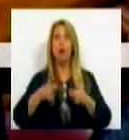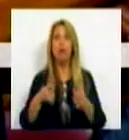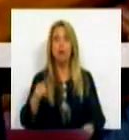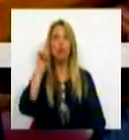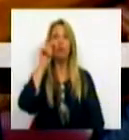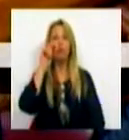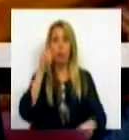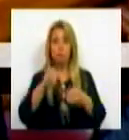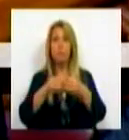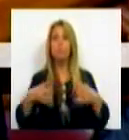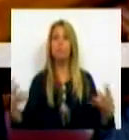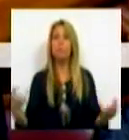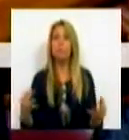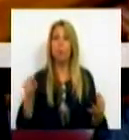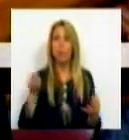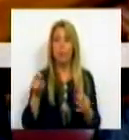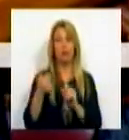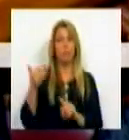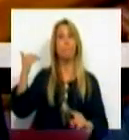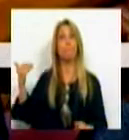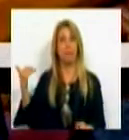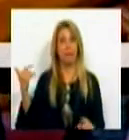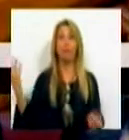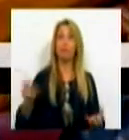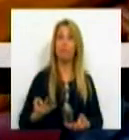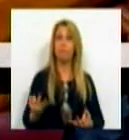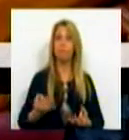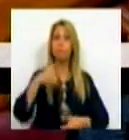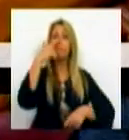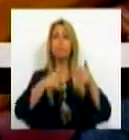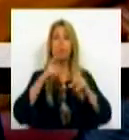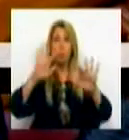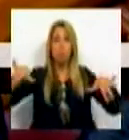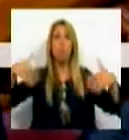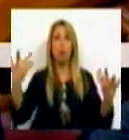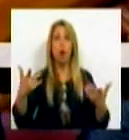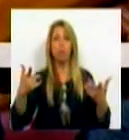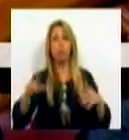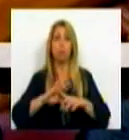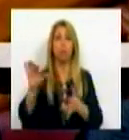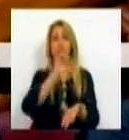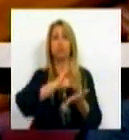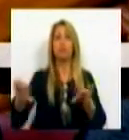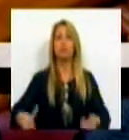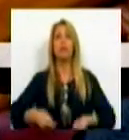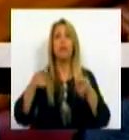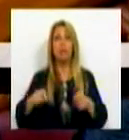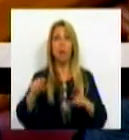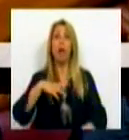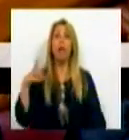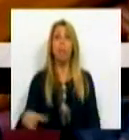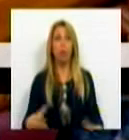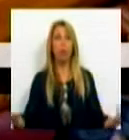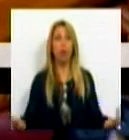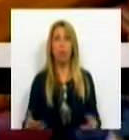a ter sido concretizado no mês passado e, portanto, pessoas que podiam ter desistido de investir em Portugal, terem medo do atual